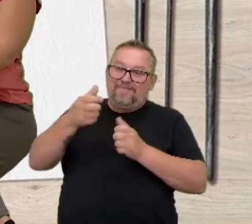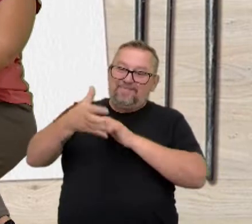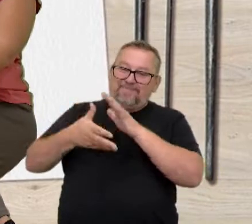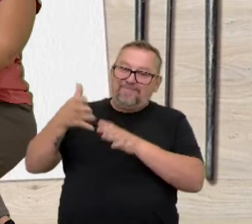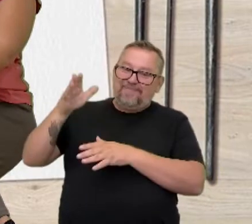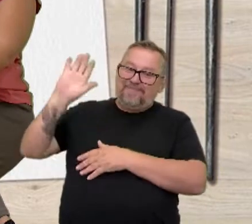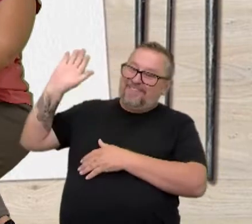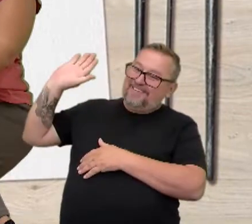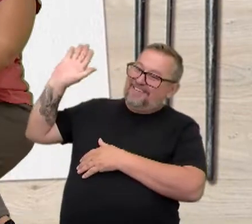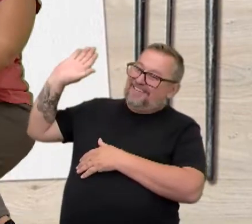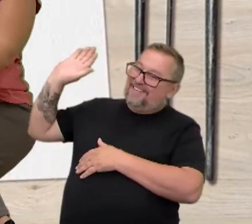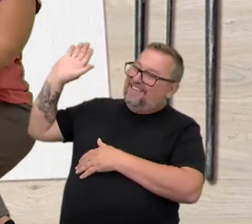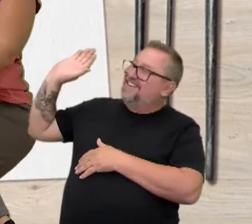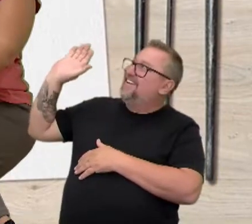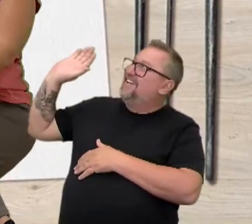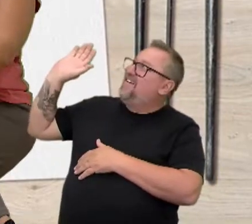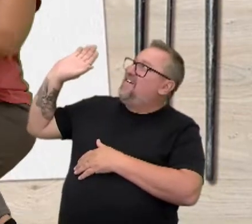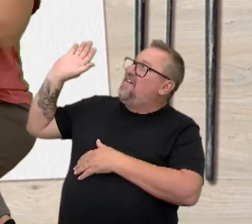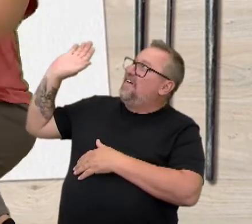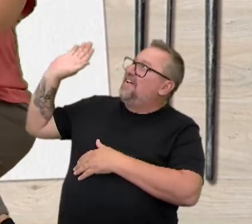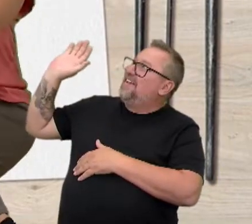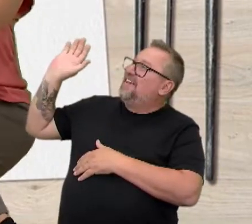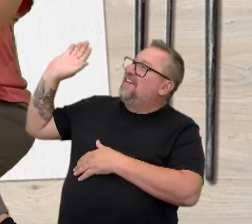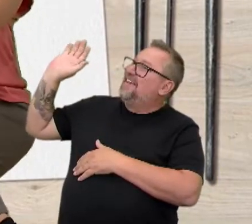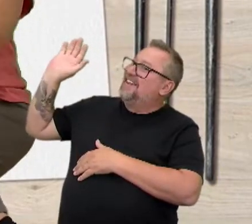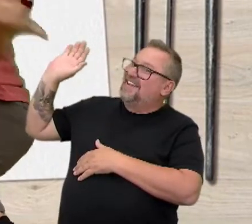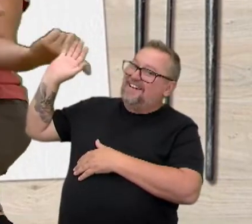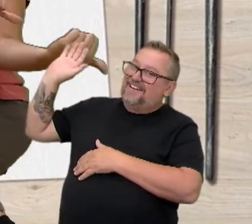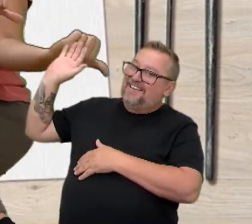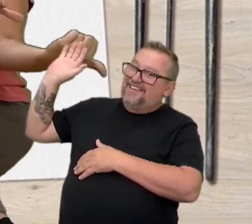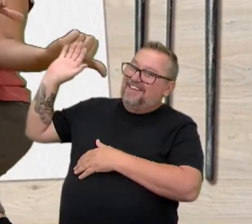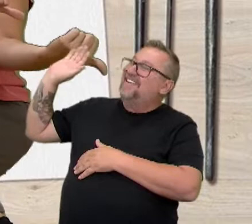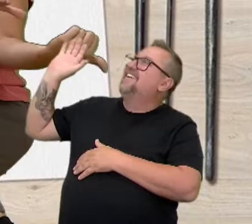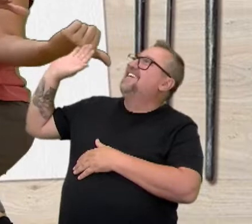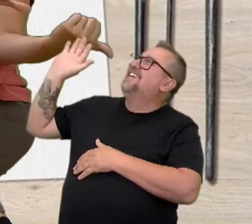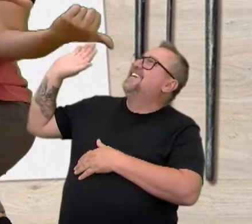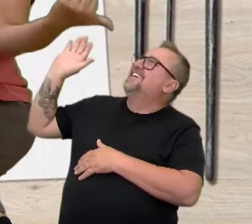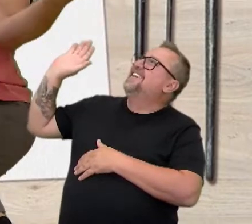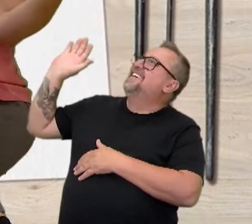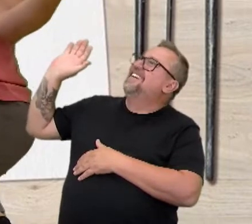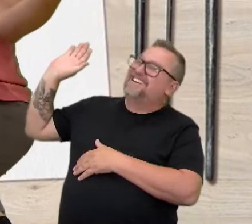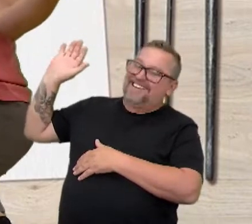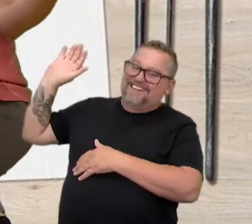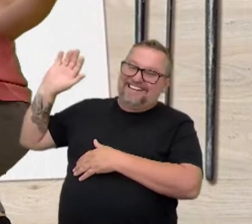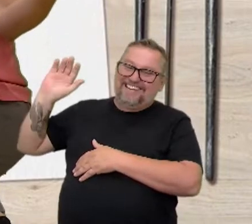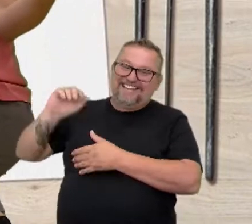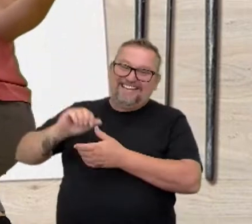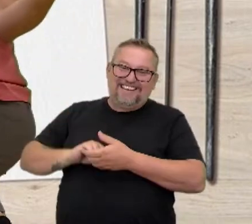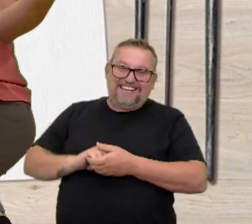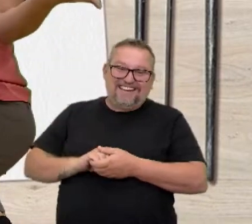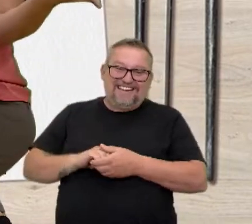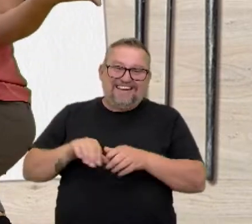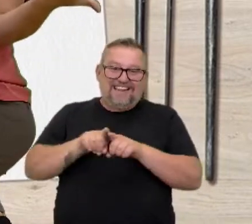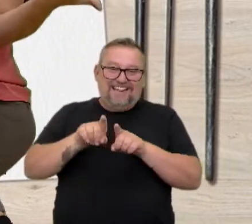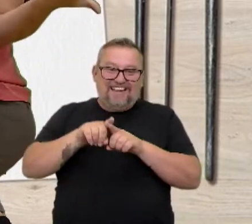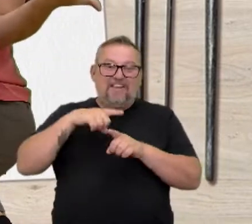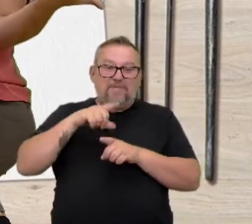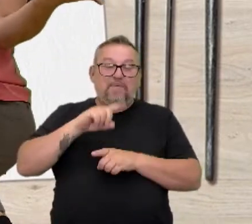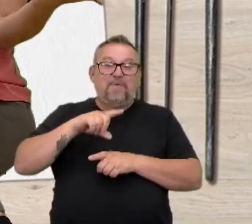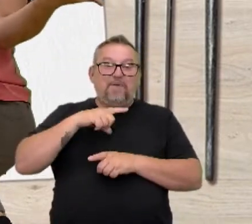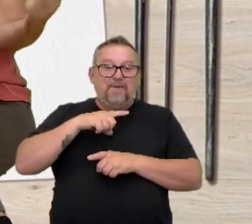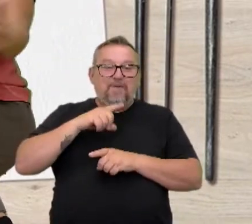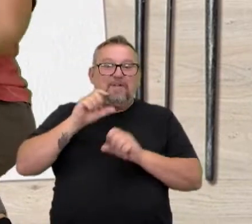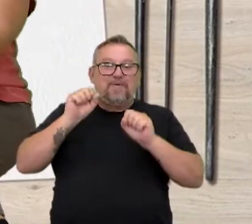não, tá aqui, ó. Do lado da Fernanda aí. É o outro. Fê, do seu lado aí, ó. Aí, o nosso querido Sidney, ele também tem